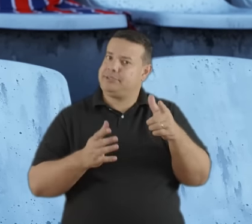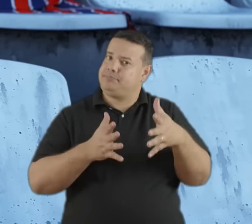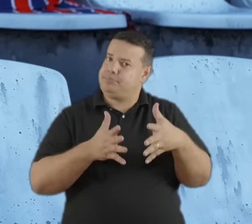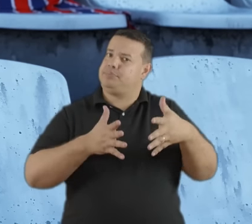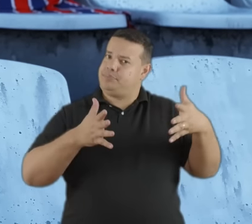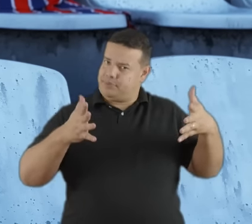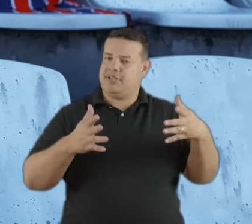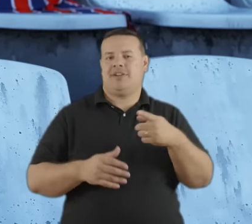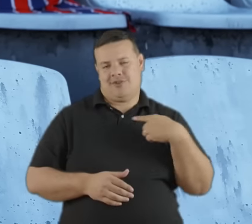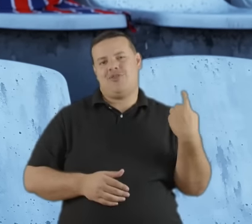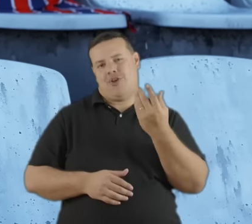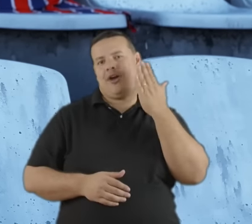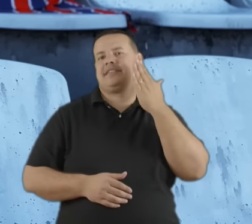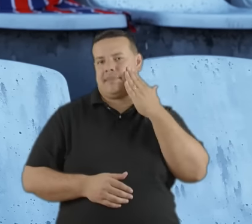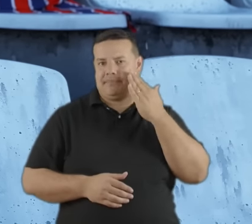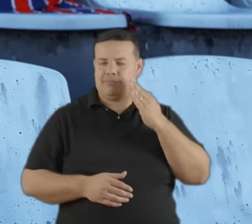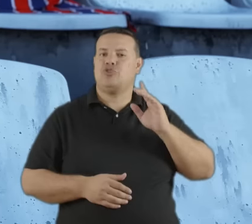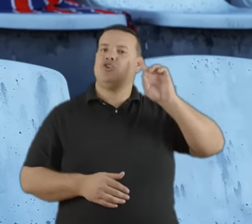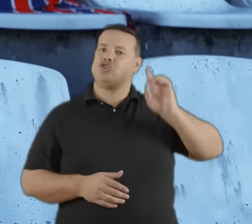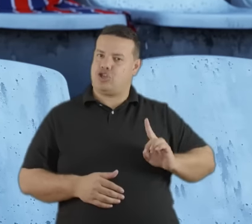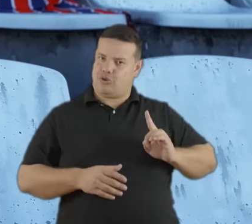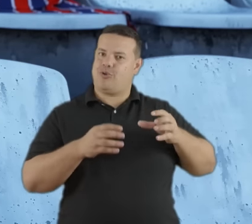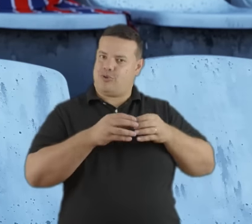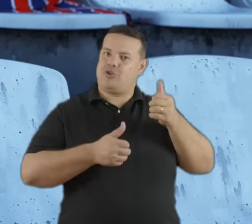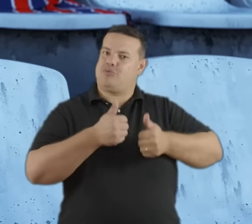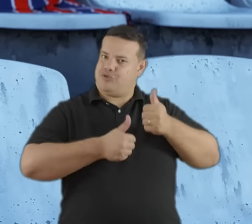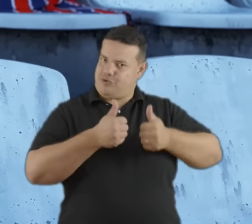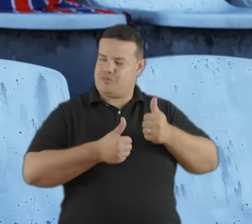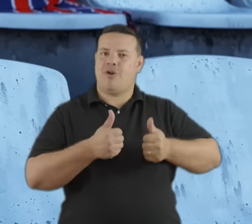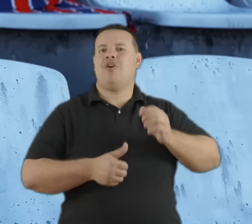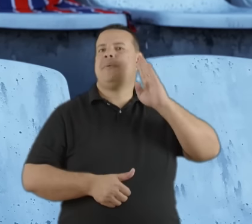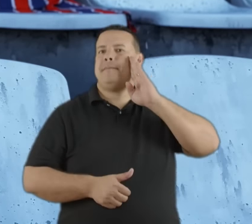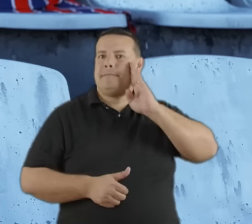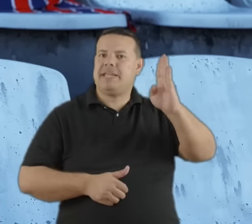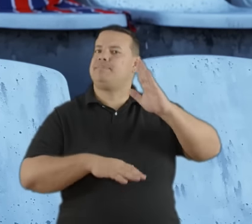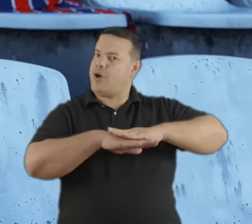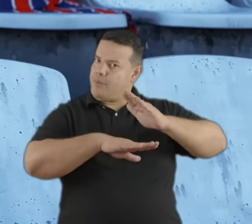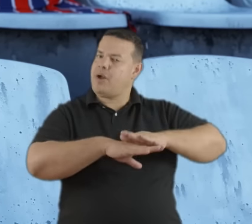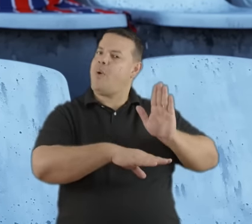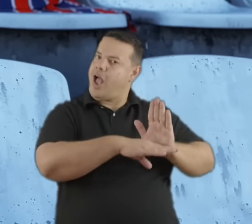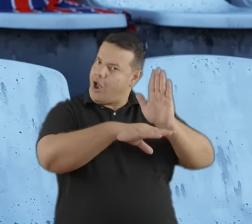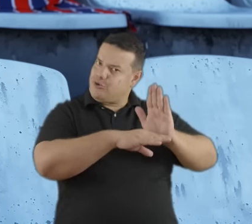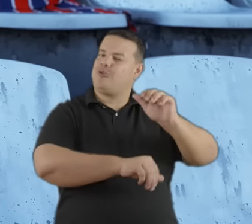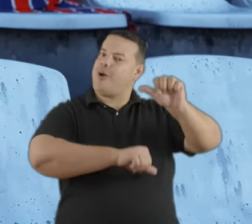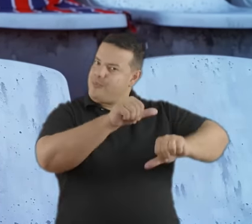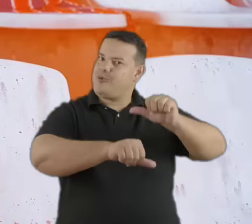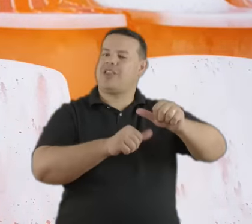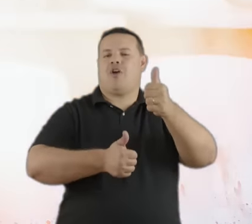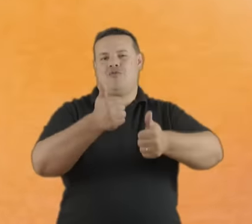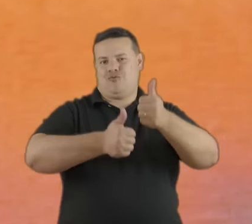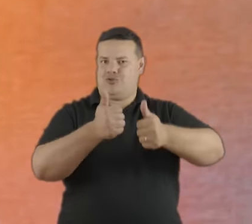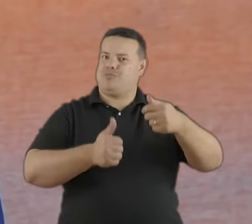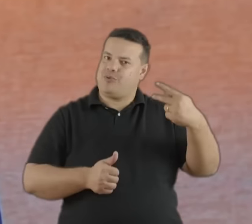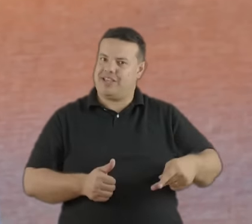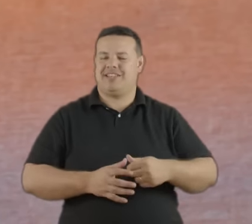queira como queira, nós sabemos que Zé Queiroz foi um dos grandes baluartes dessa mudança com o